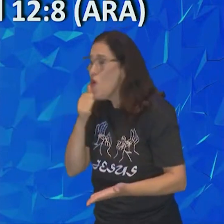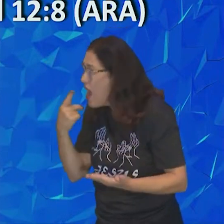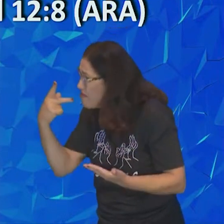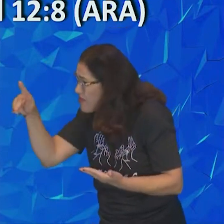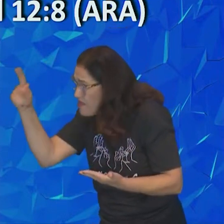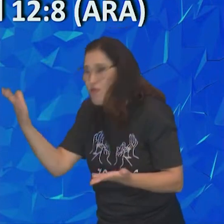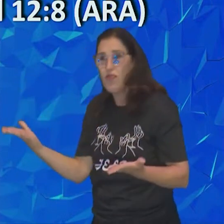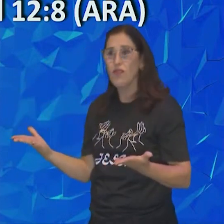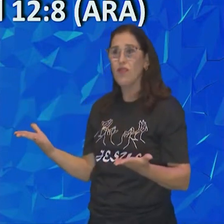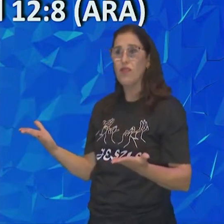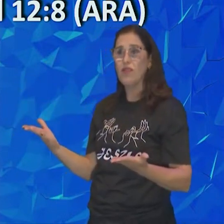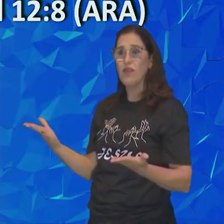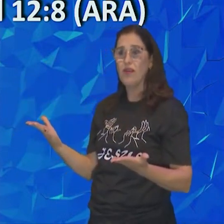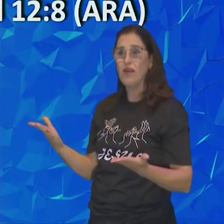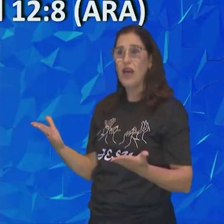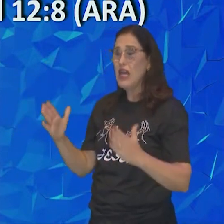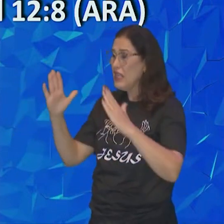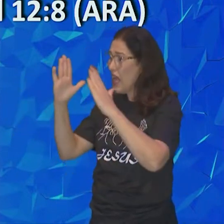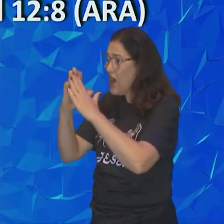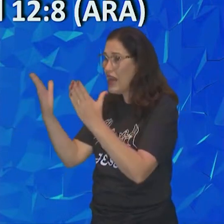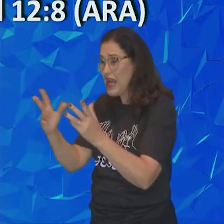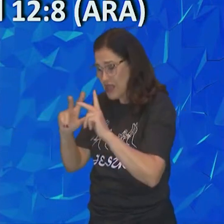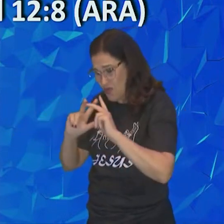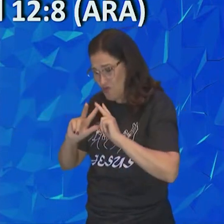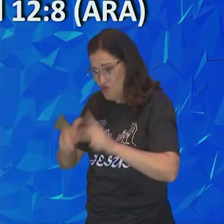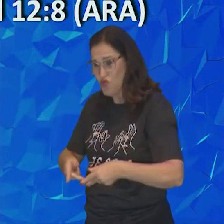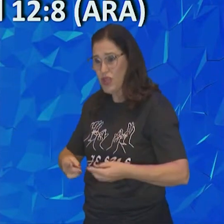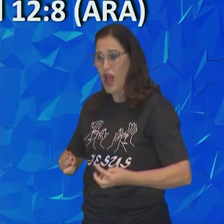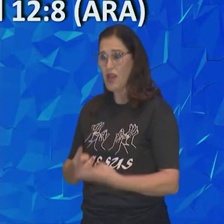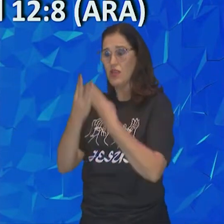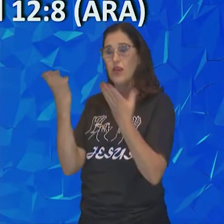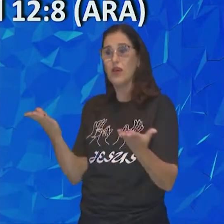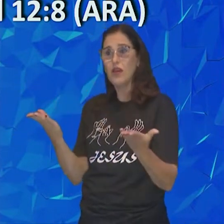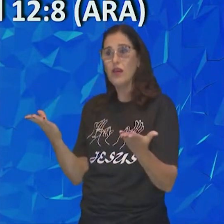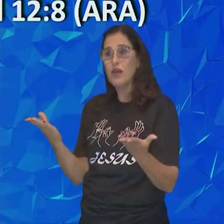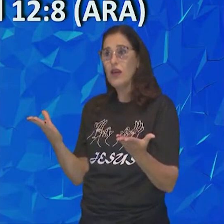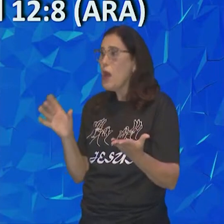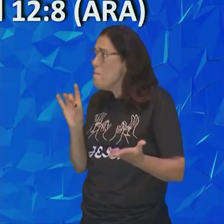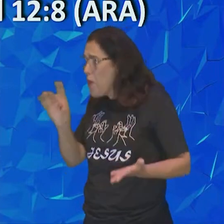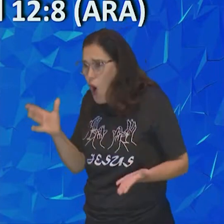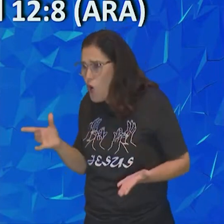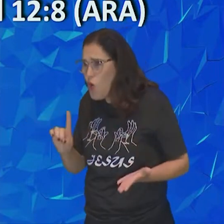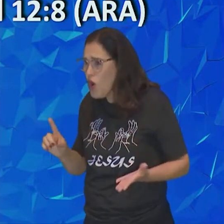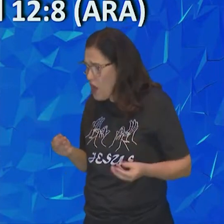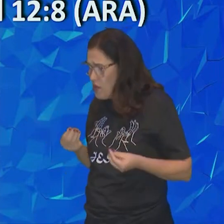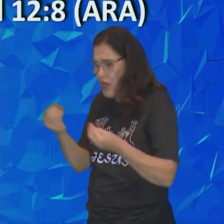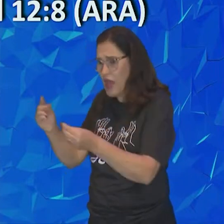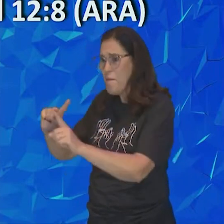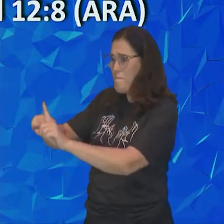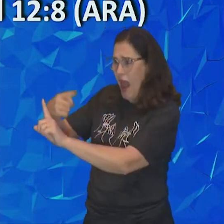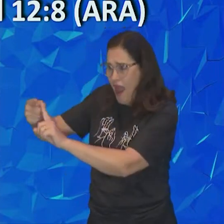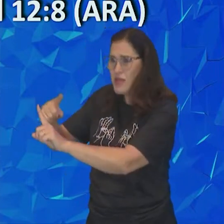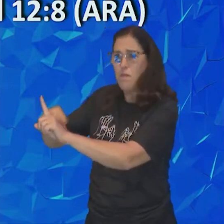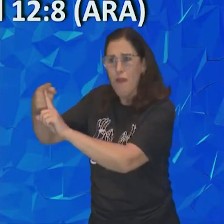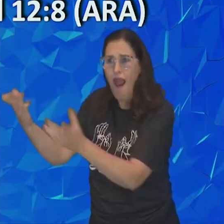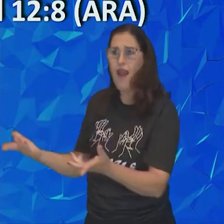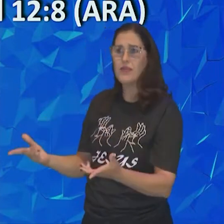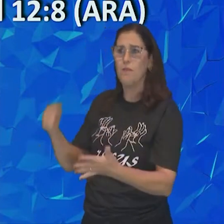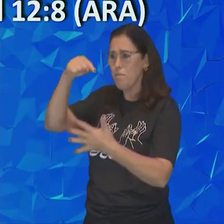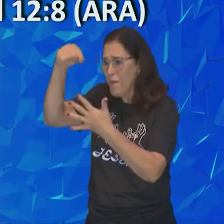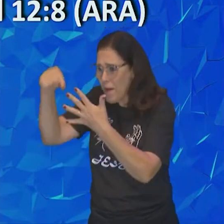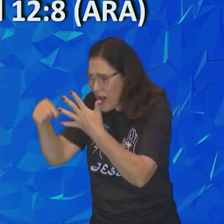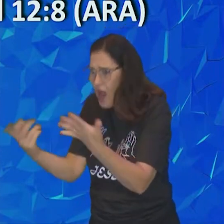Senhor em teus braços, e também te dei a casa de Israel e de Judá. E se isso fora pouco, eu teria acrescentado tais e